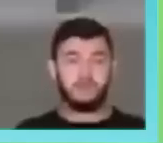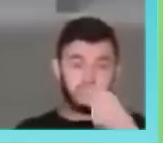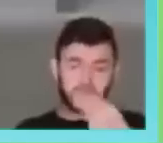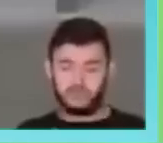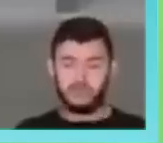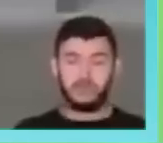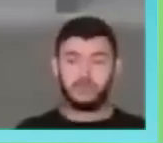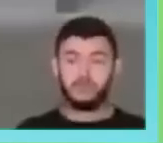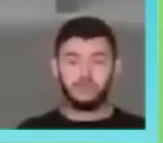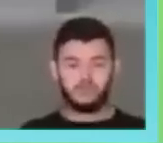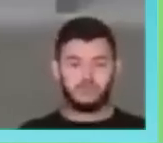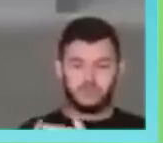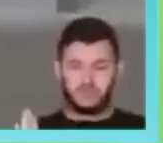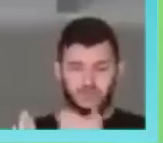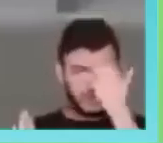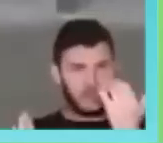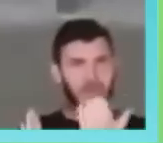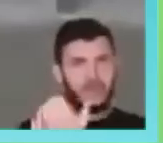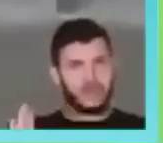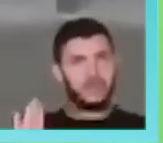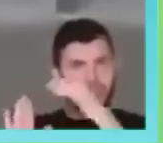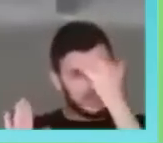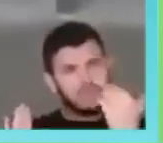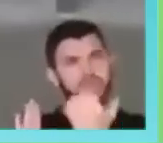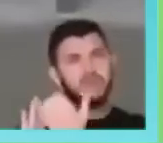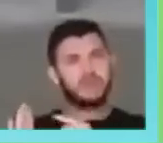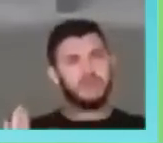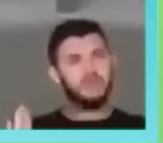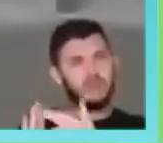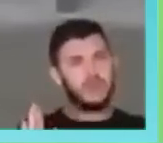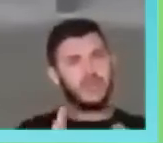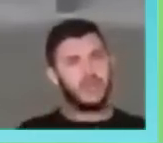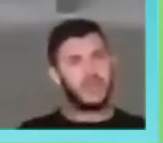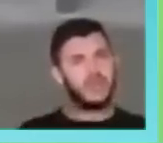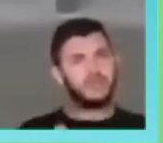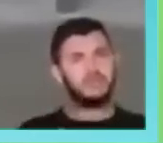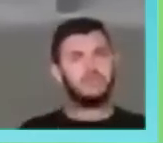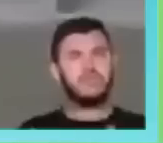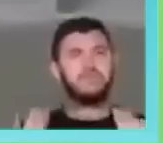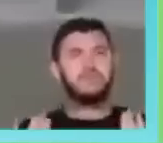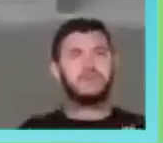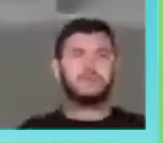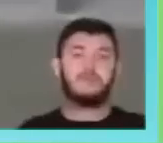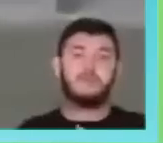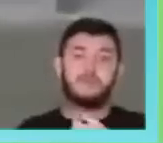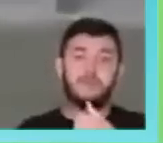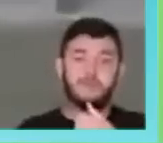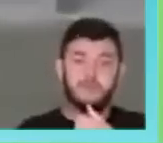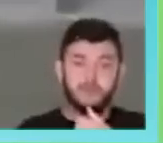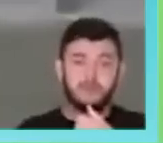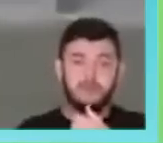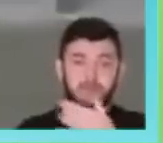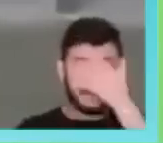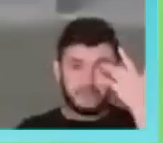tudo dentro da regra, dentro da lei, dentro do rito, dentro da normalidade, infelizmente,